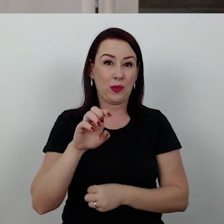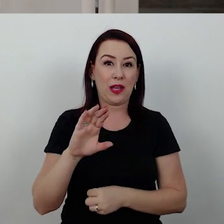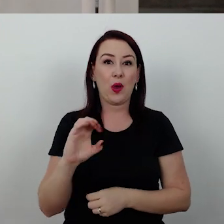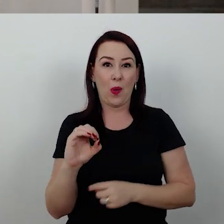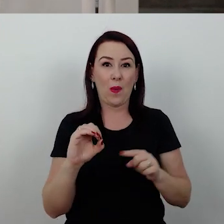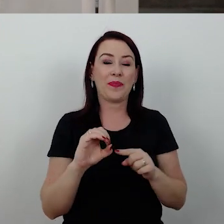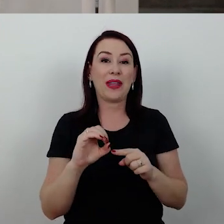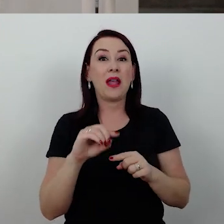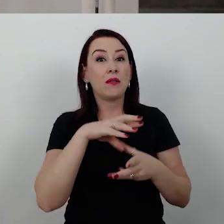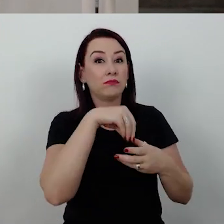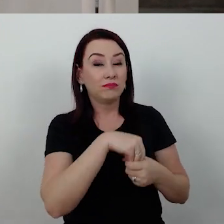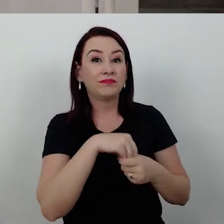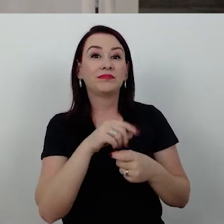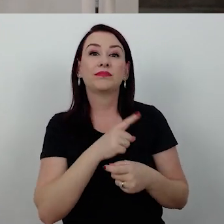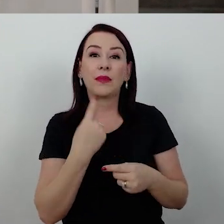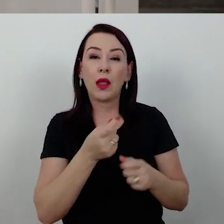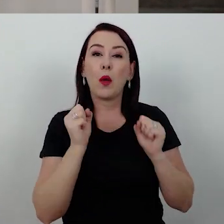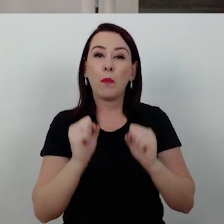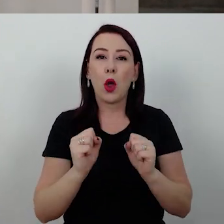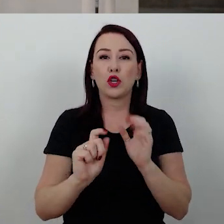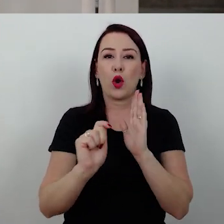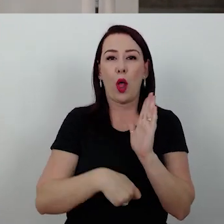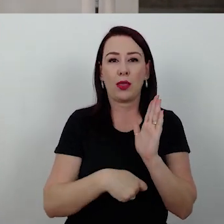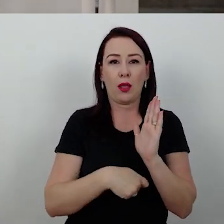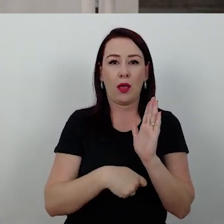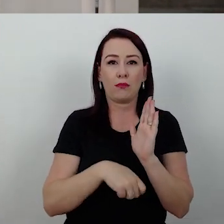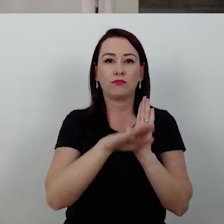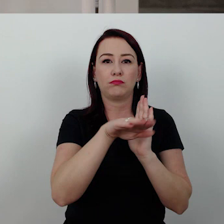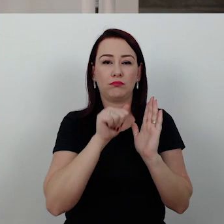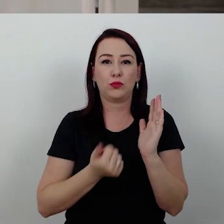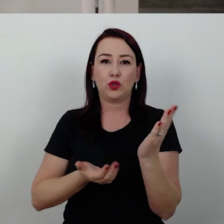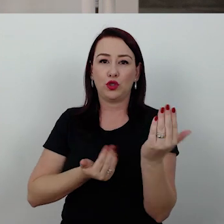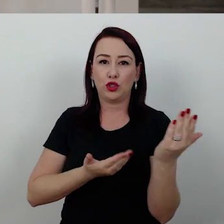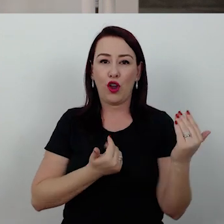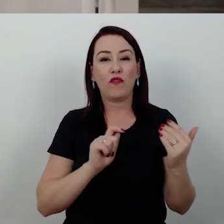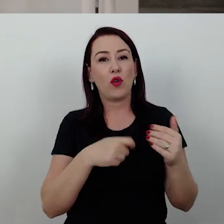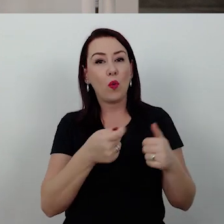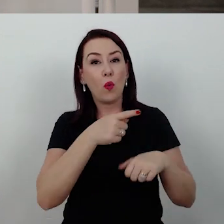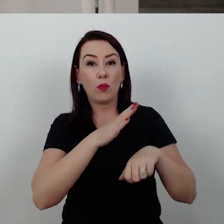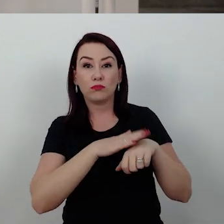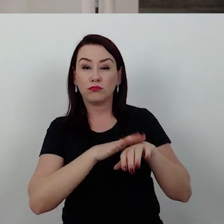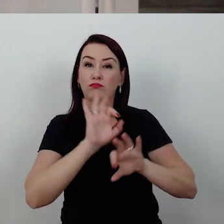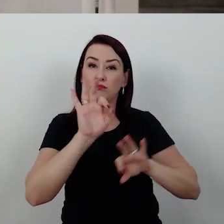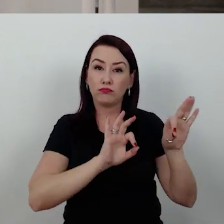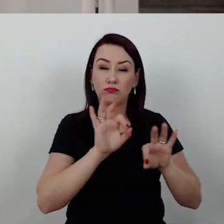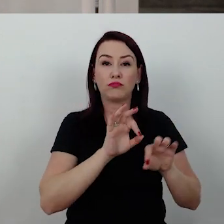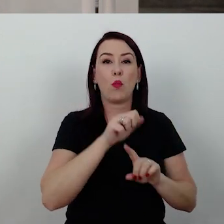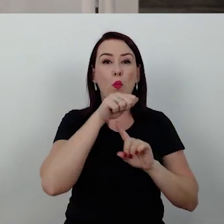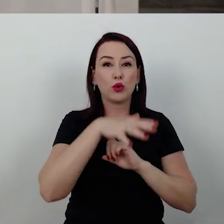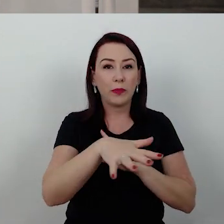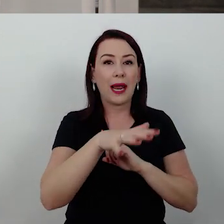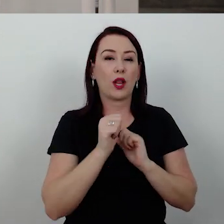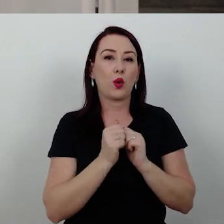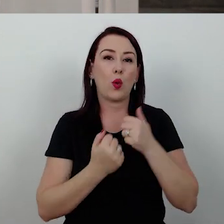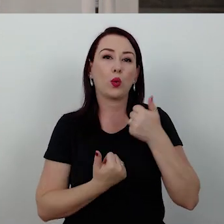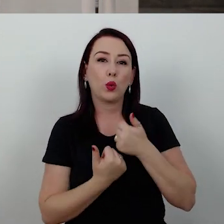onde a gente pode contratar os jovens como realizadores, como tutores, como multiplicadores. Então, a gente